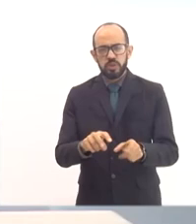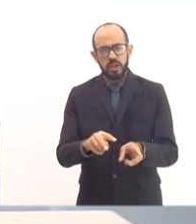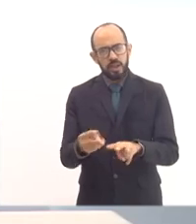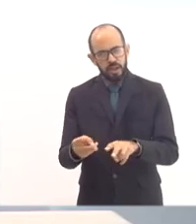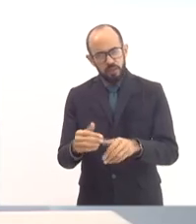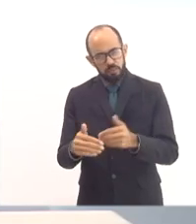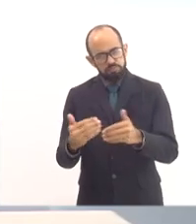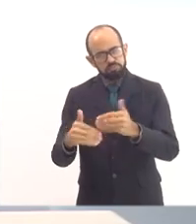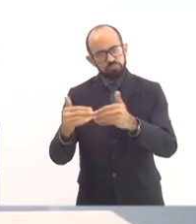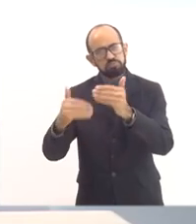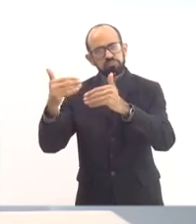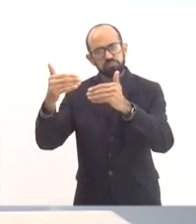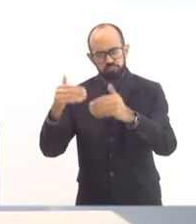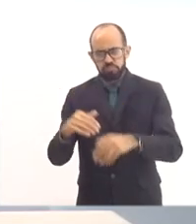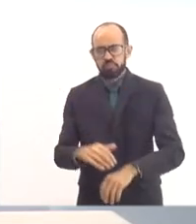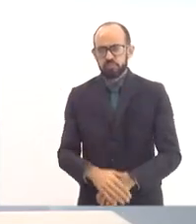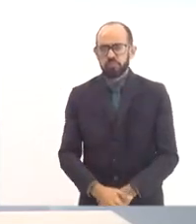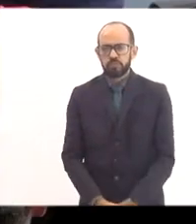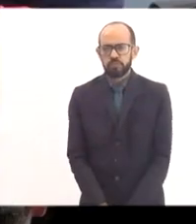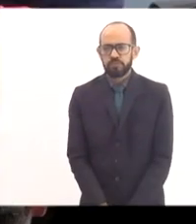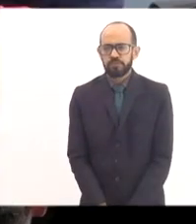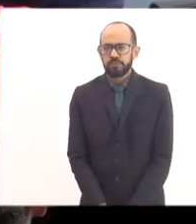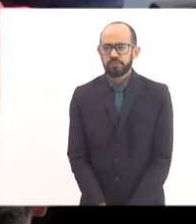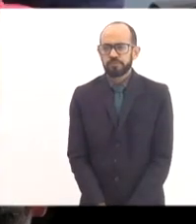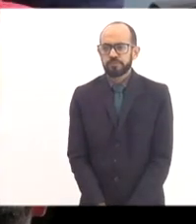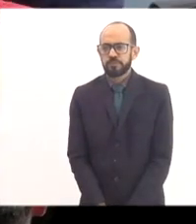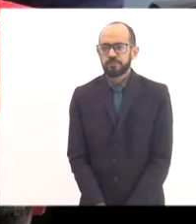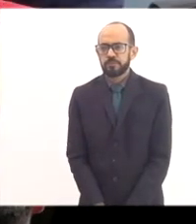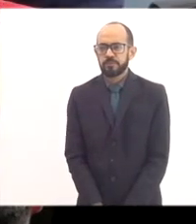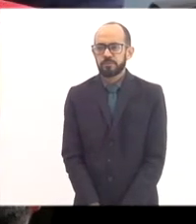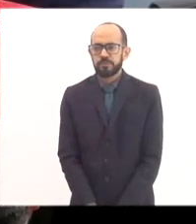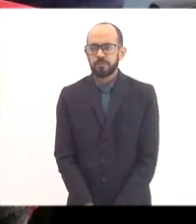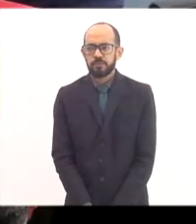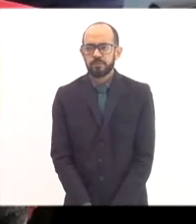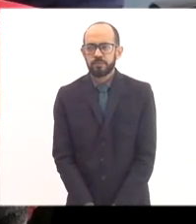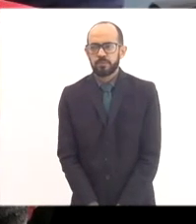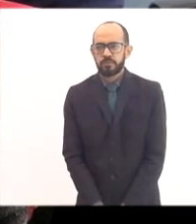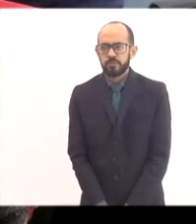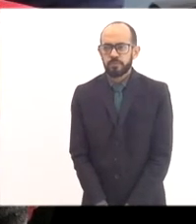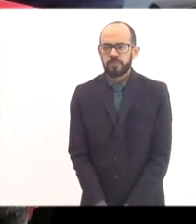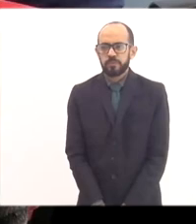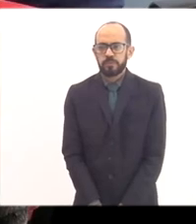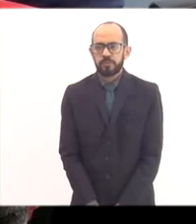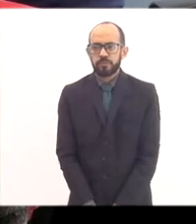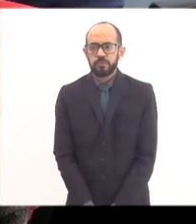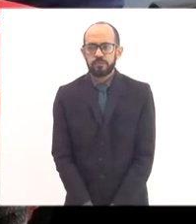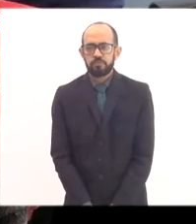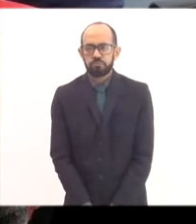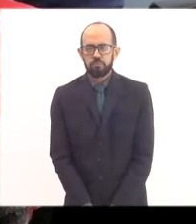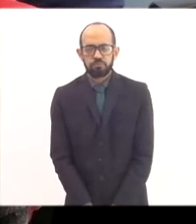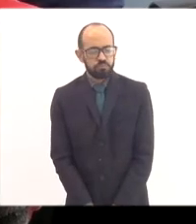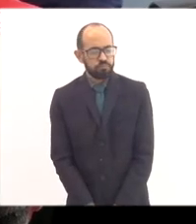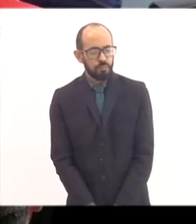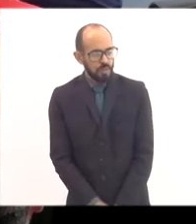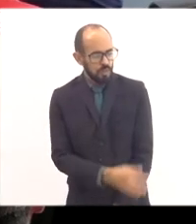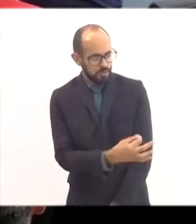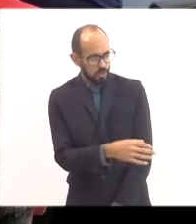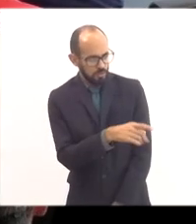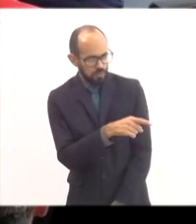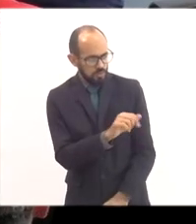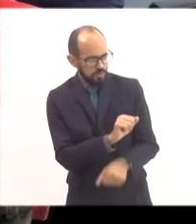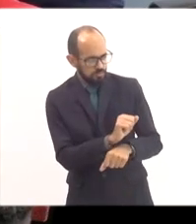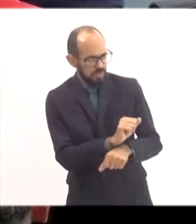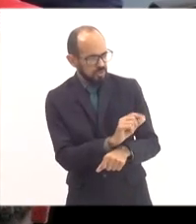frente. É isso. Obrigado, capitão. Eu vou abrir a palavra para a gente... É sobre um